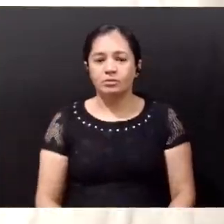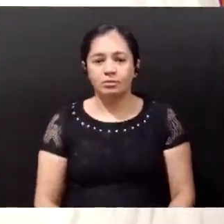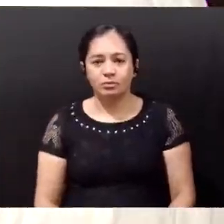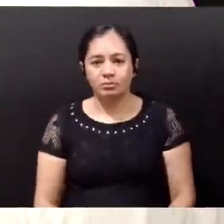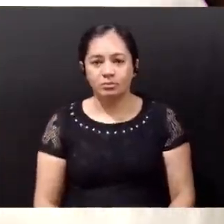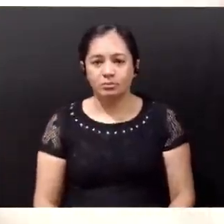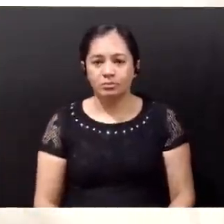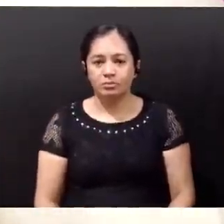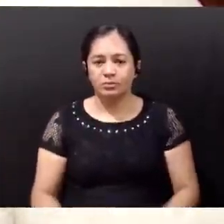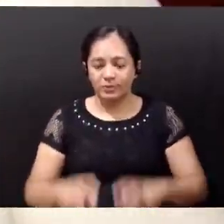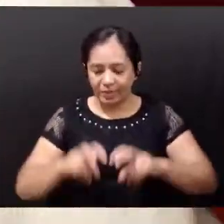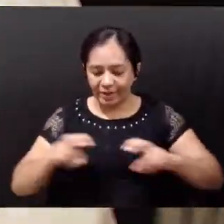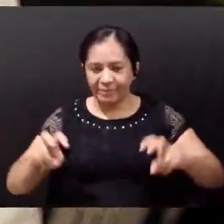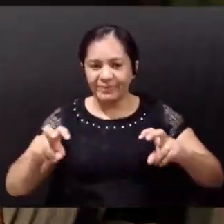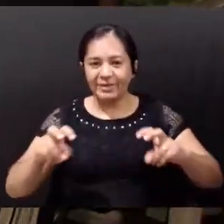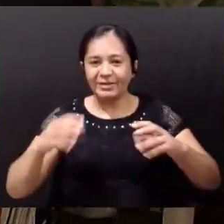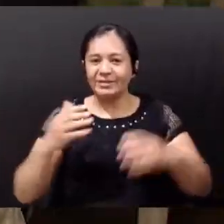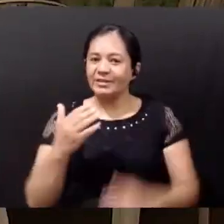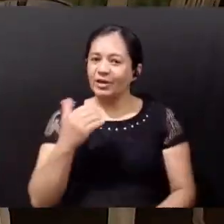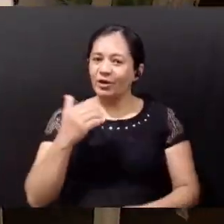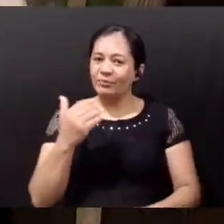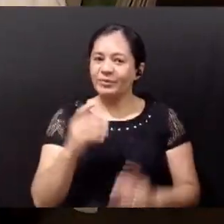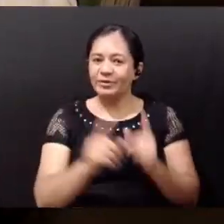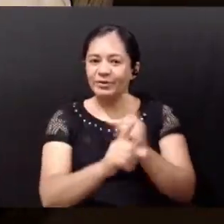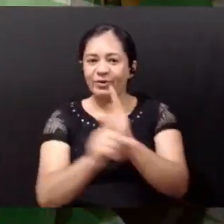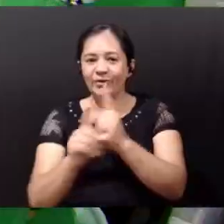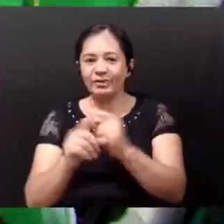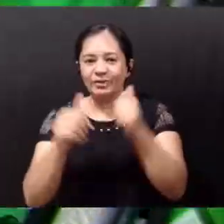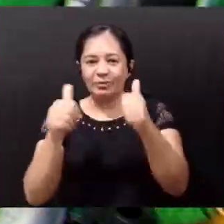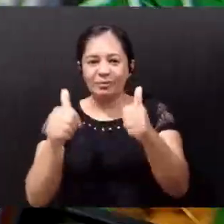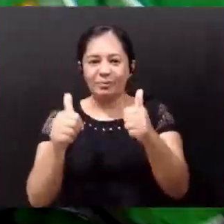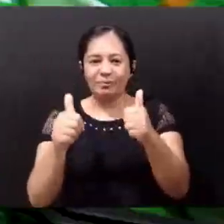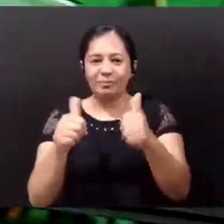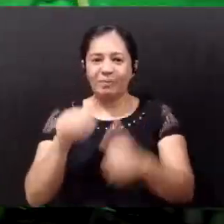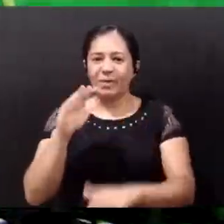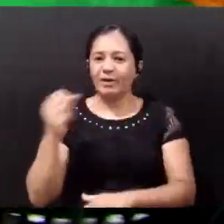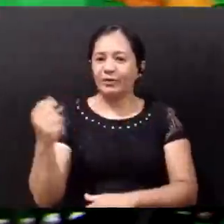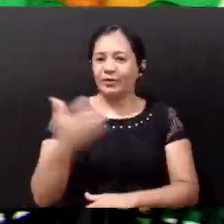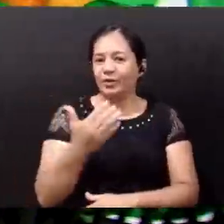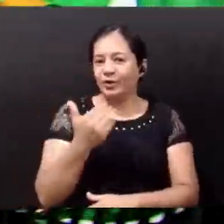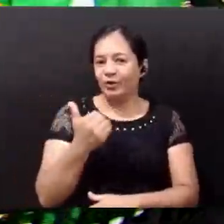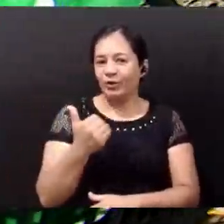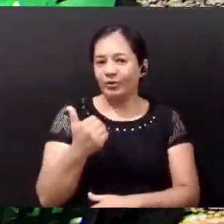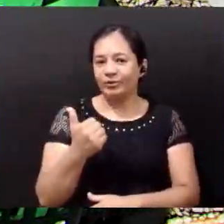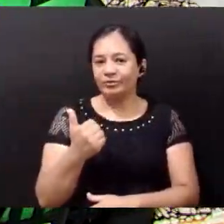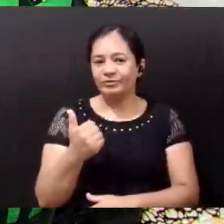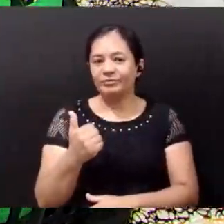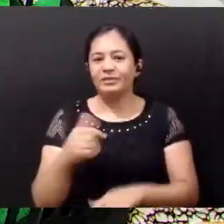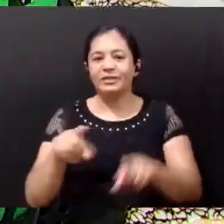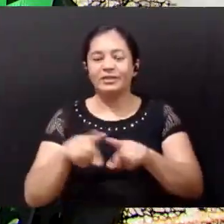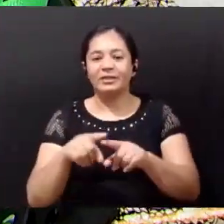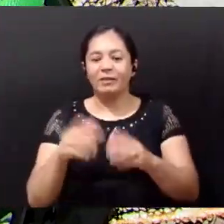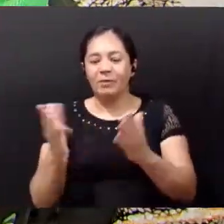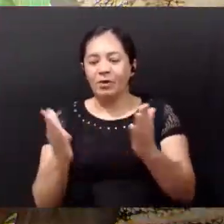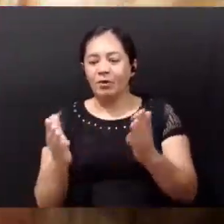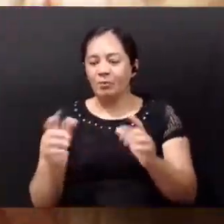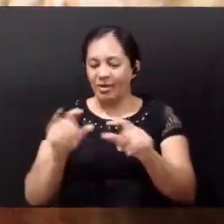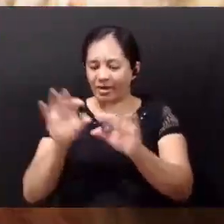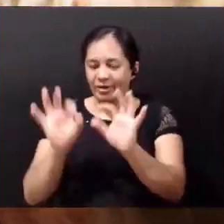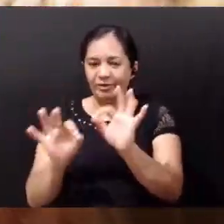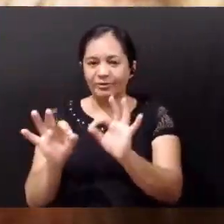a certeza de que o atendimento vai além de comida na mesa. Assim como em um buffet, o jantar tem